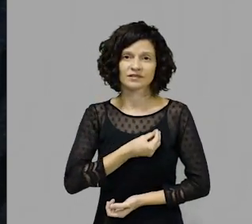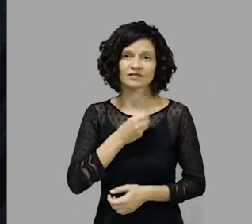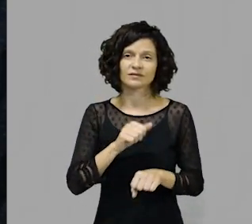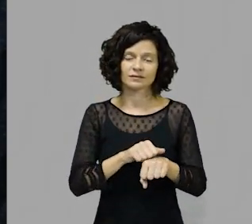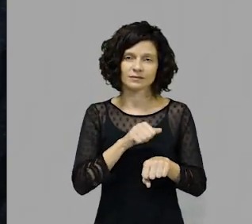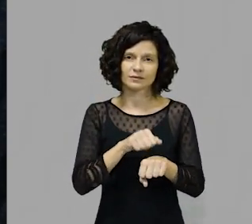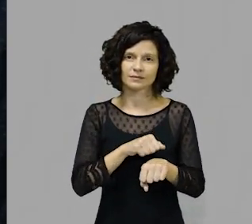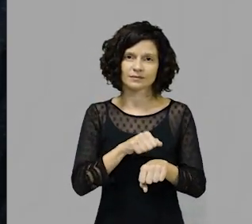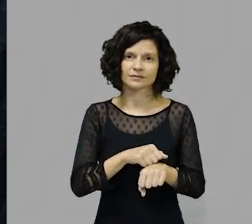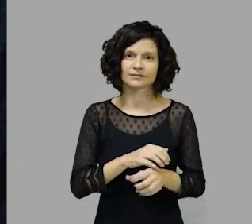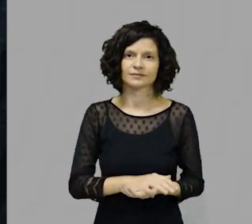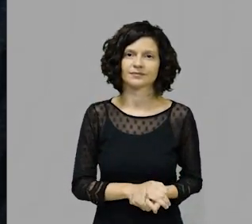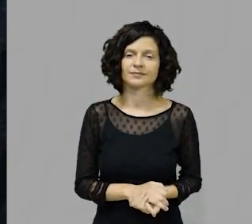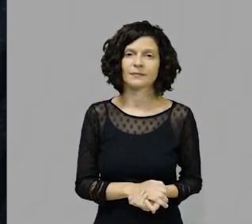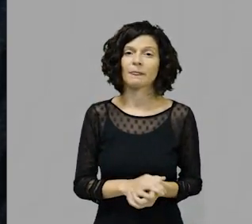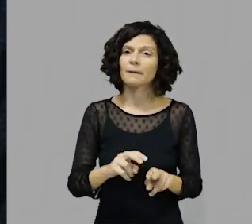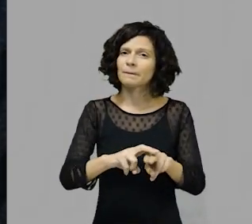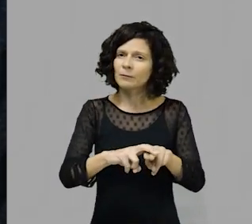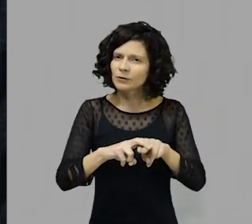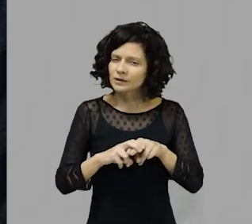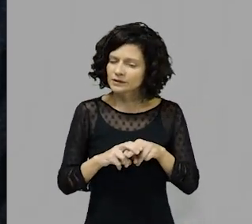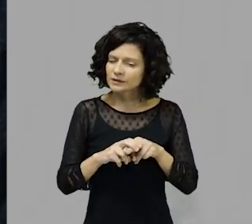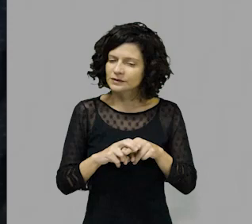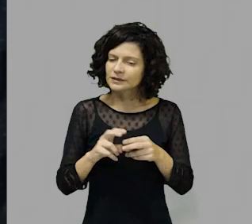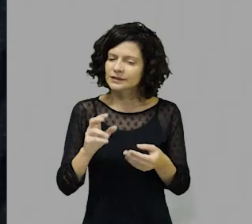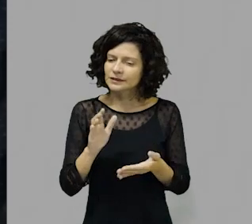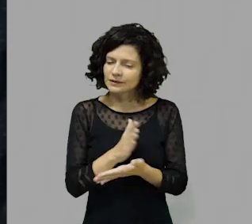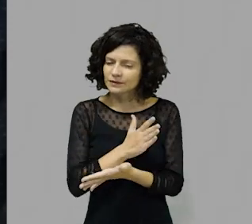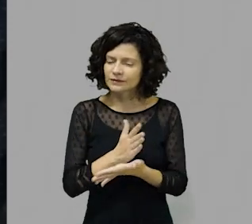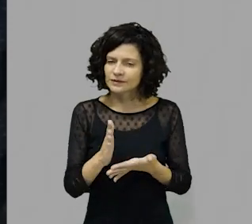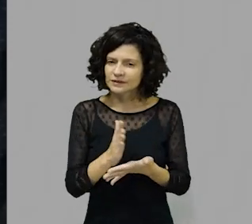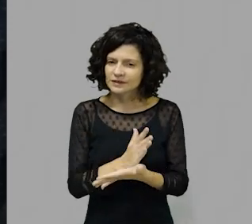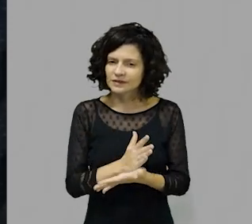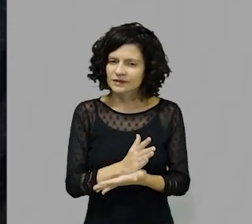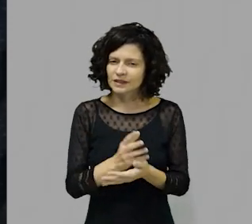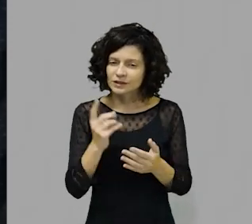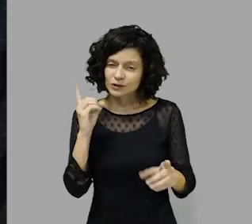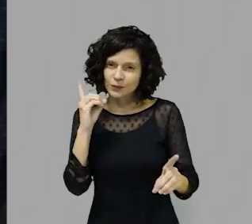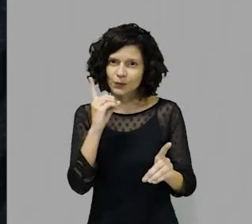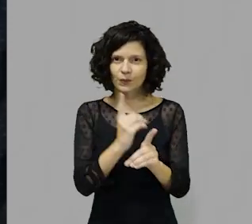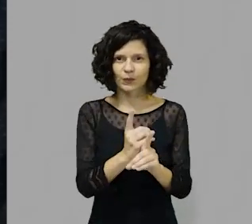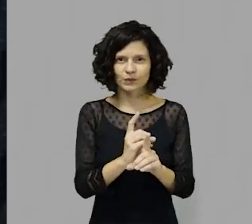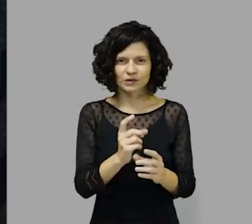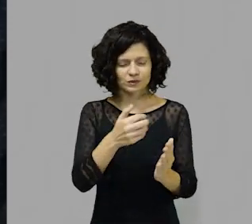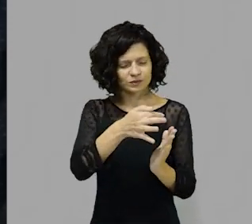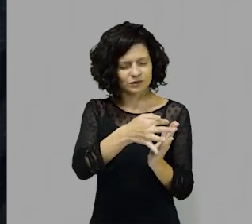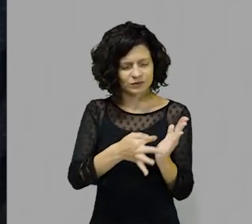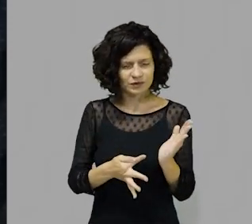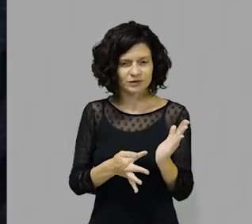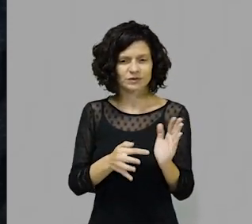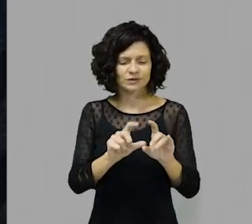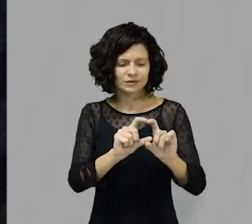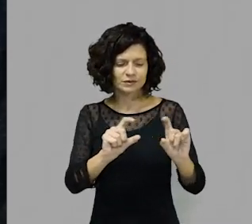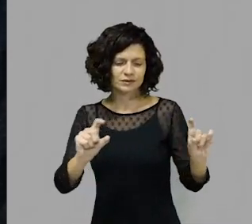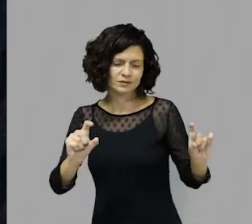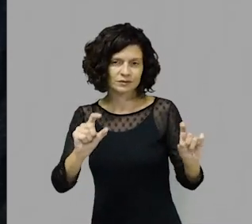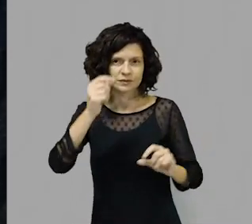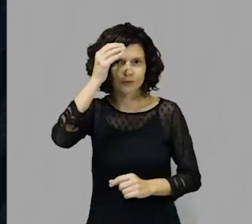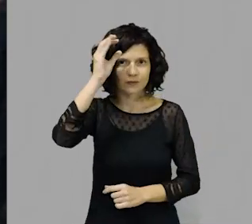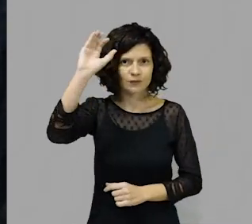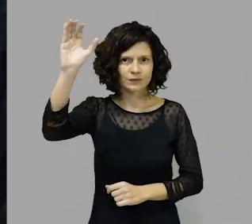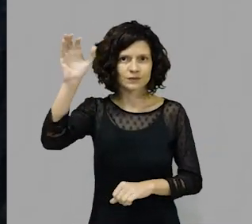Por isso que às vezes a gente encontra em textos essa expressão, cultura da pobreza. É a reprodução, é a perpetuação,